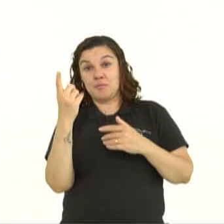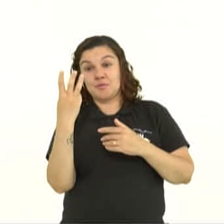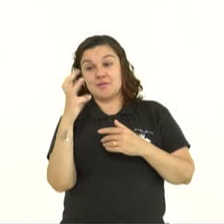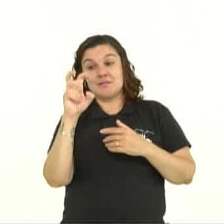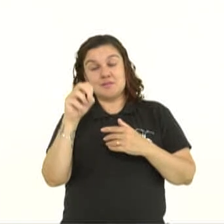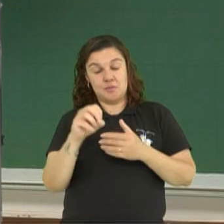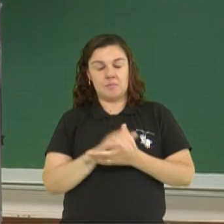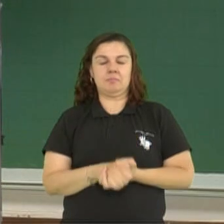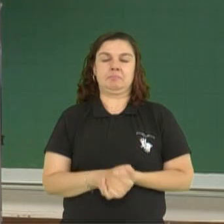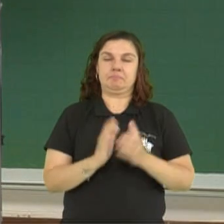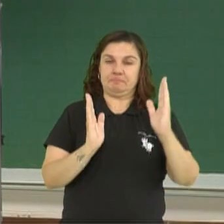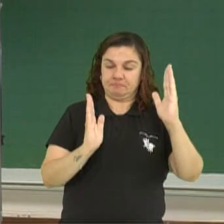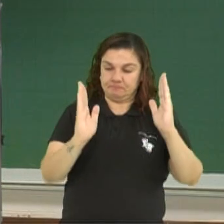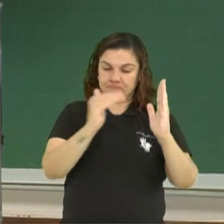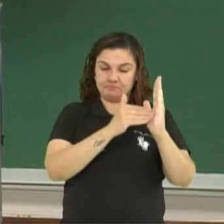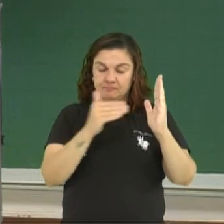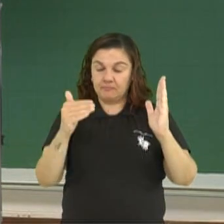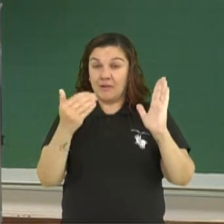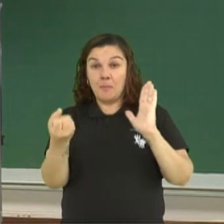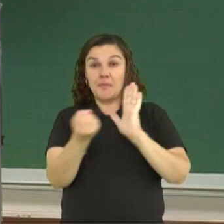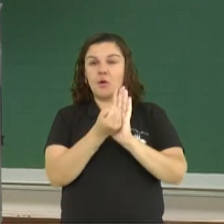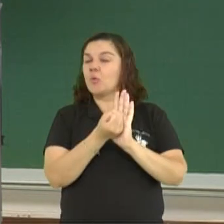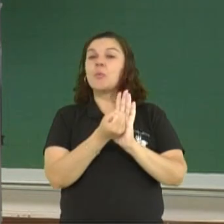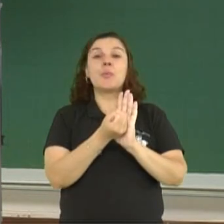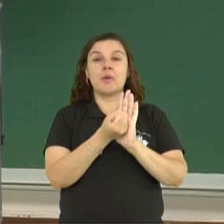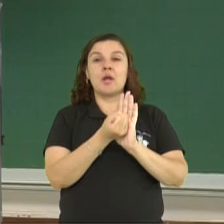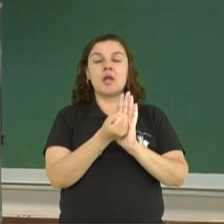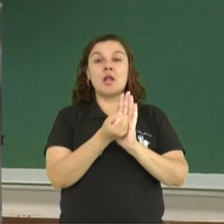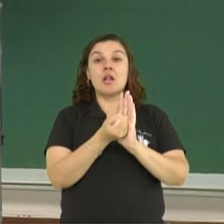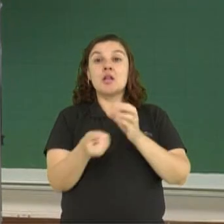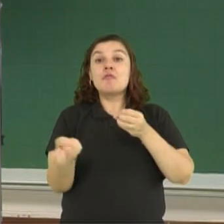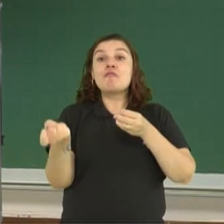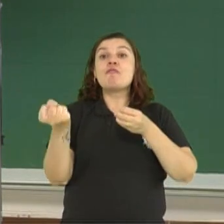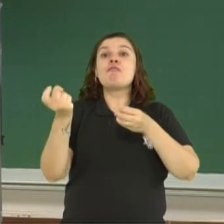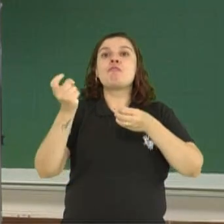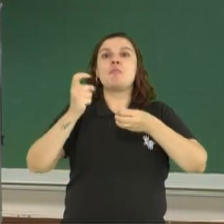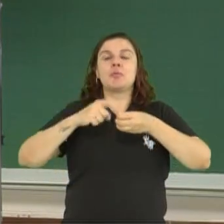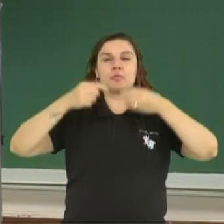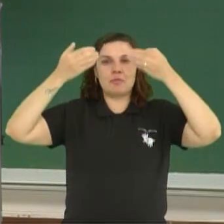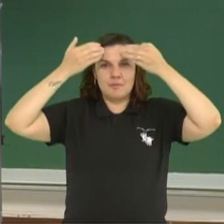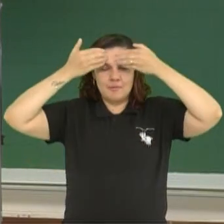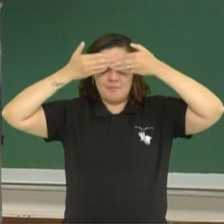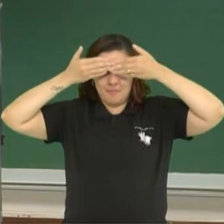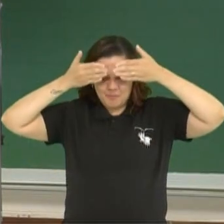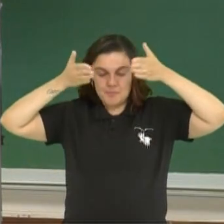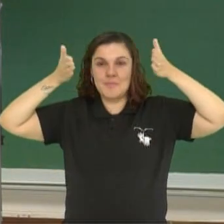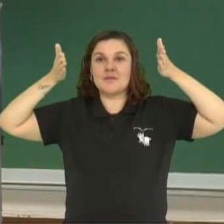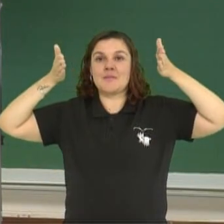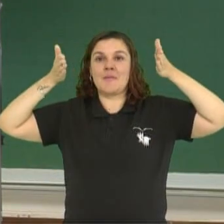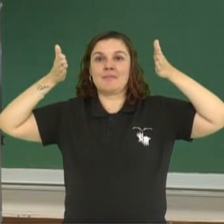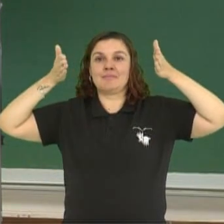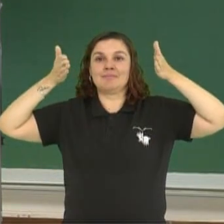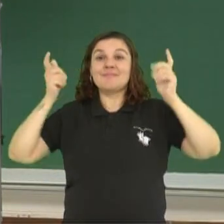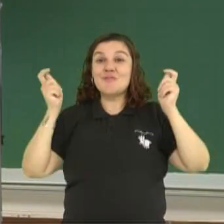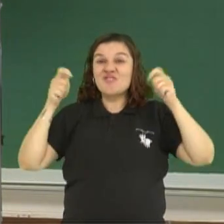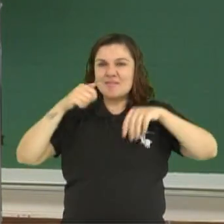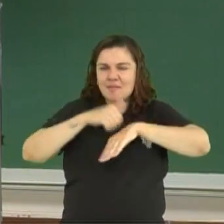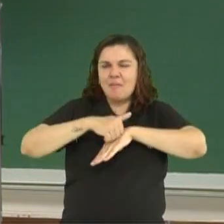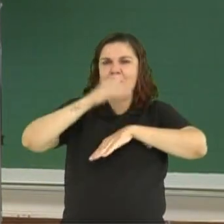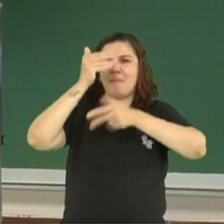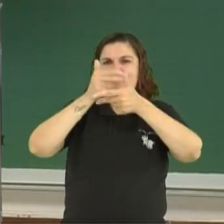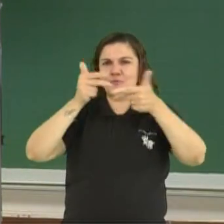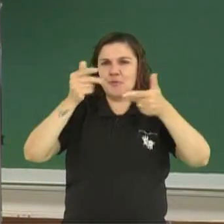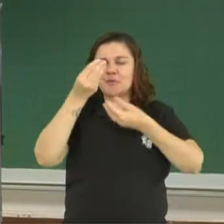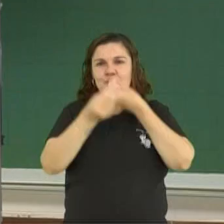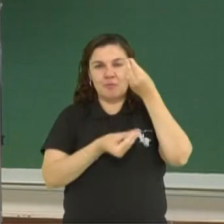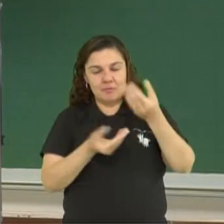Idade Moderna? A Idade Moderna marcou que o homem ele começou a abrir mais o seu pensamento, começou a pensar que ele pode fazer muito mais coisas. No